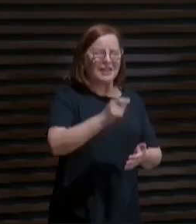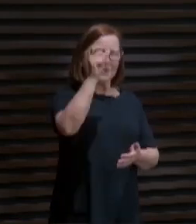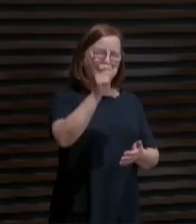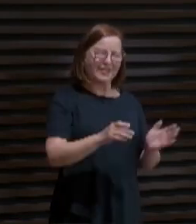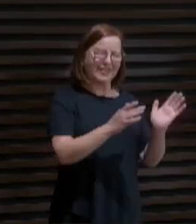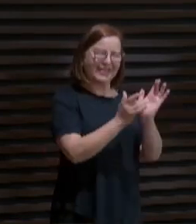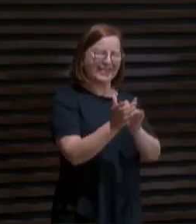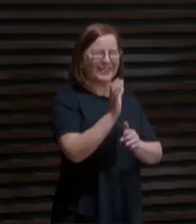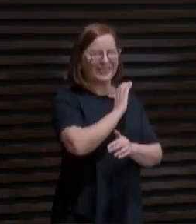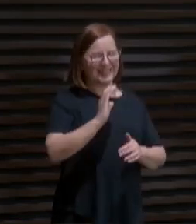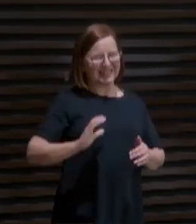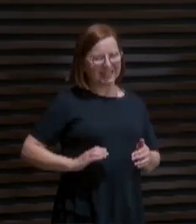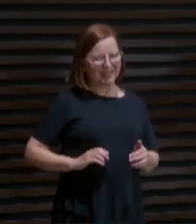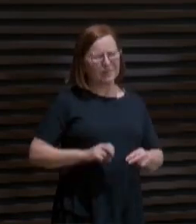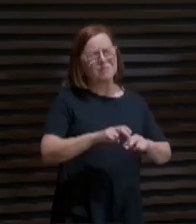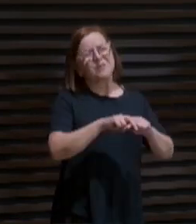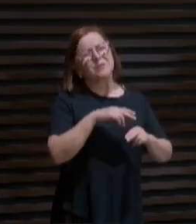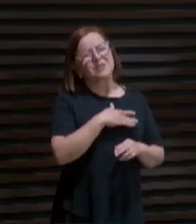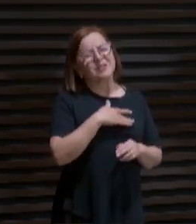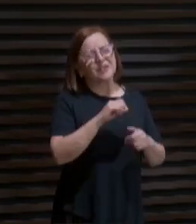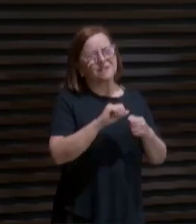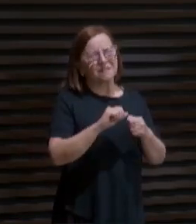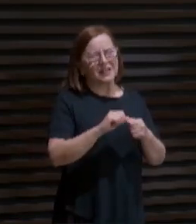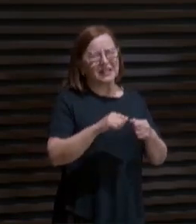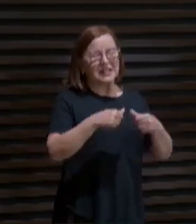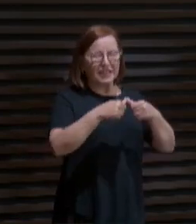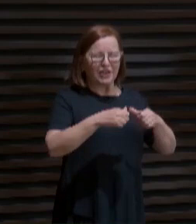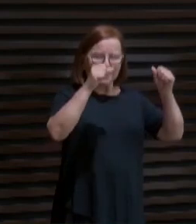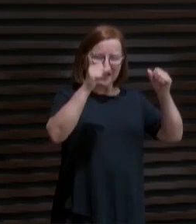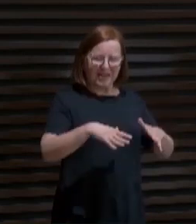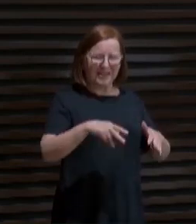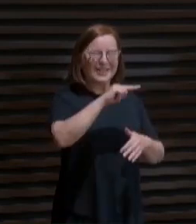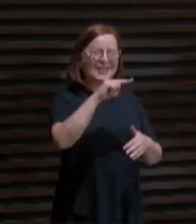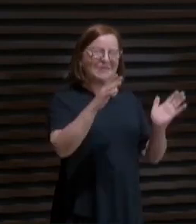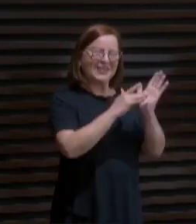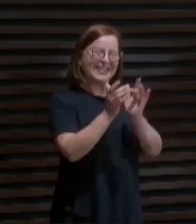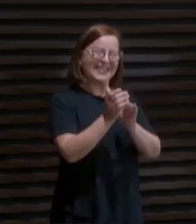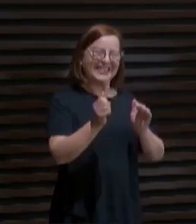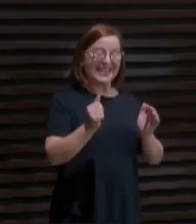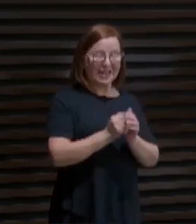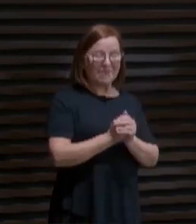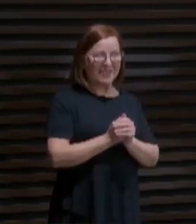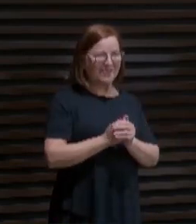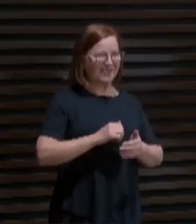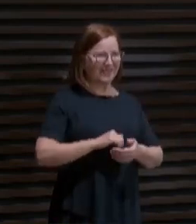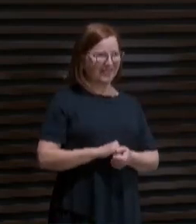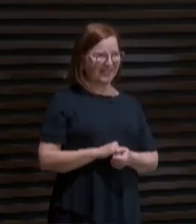Cristo. Por misericórdia, fazes este milagre, em nome de Jesus.